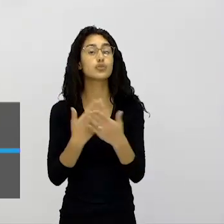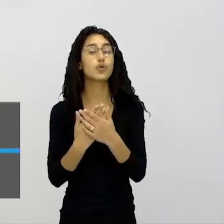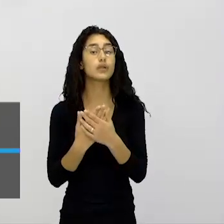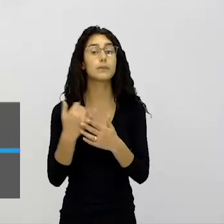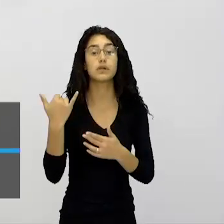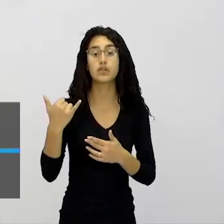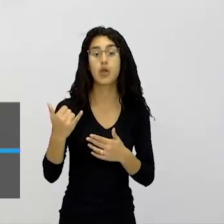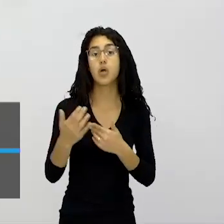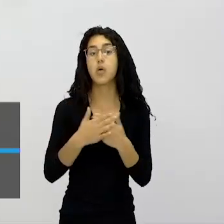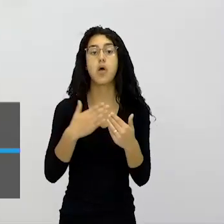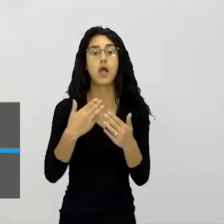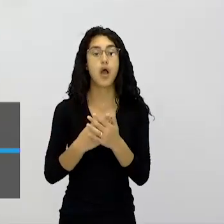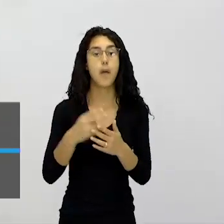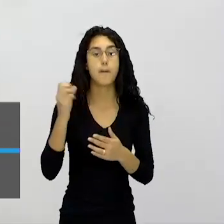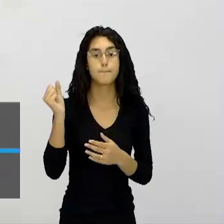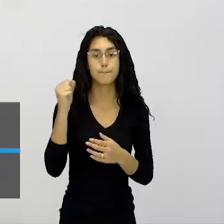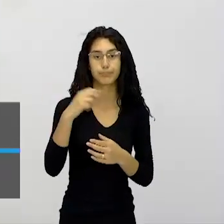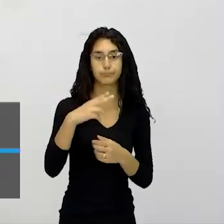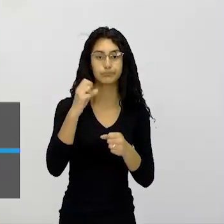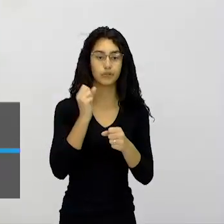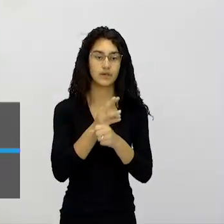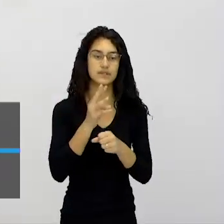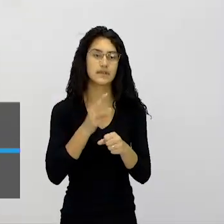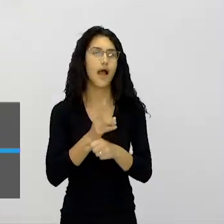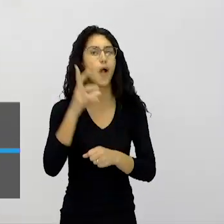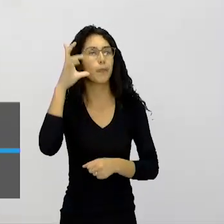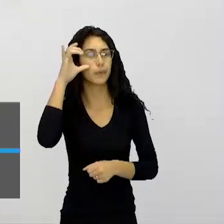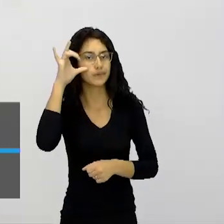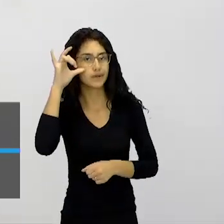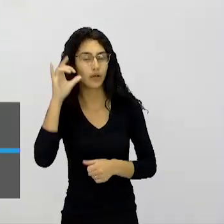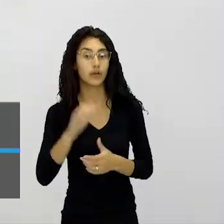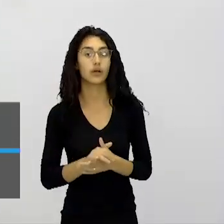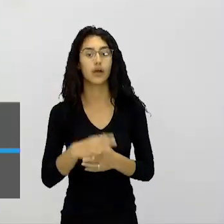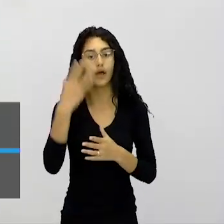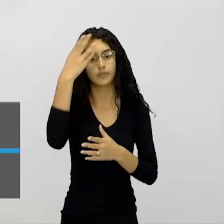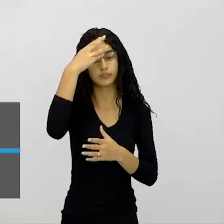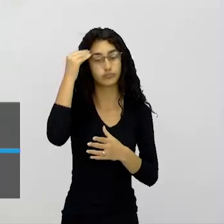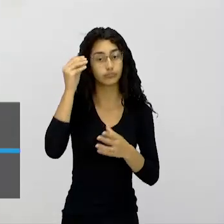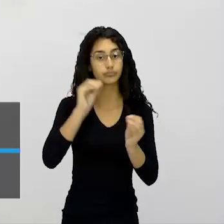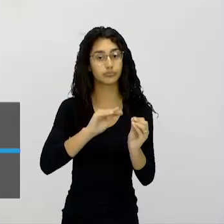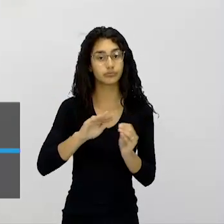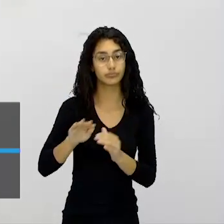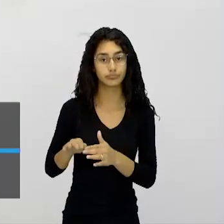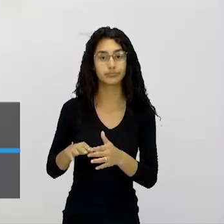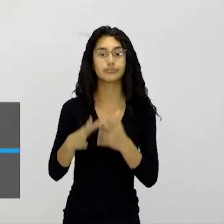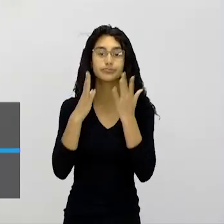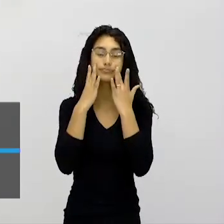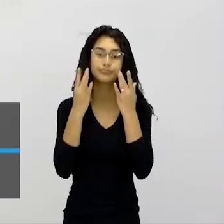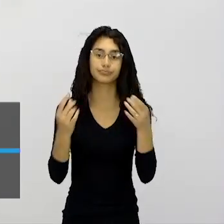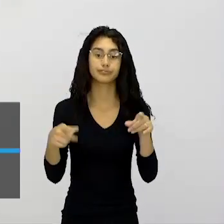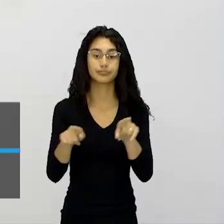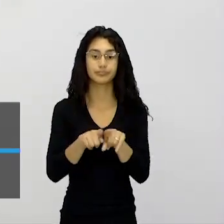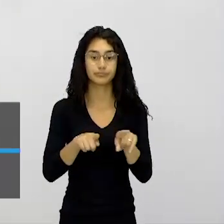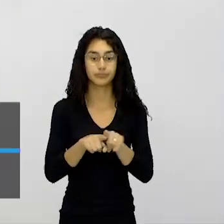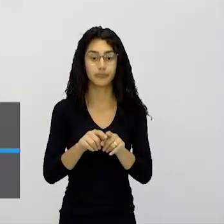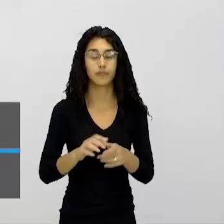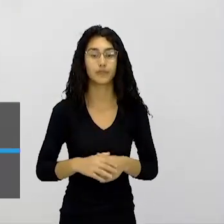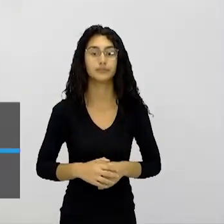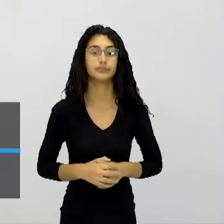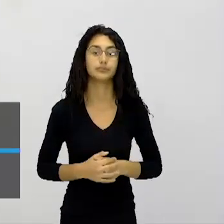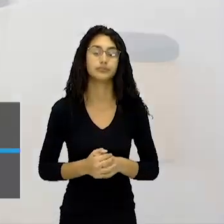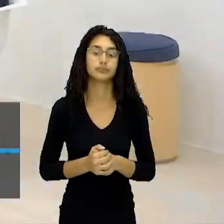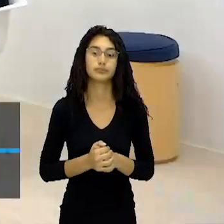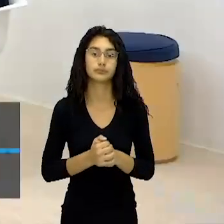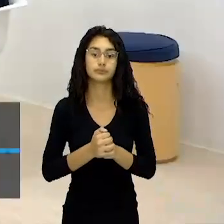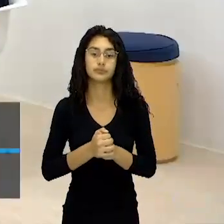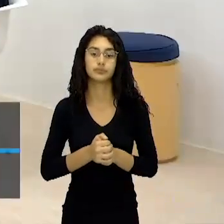que qualquer notificação tira a nossa atenção. Eu mesma, quando estou preparando aula ou estudando, eu tiro as notificações,